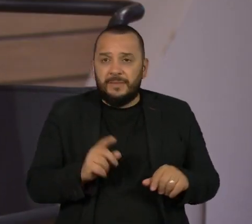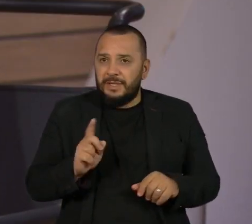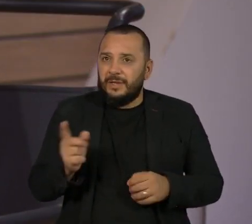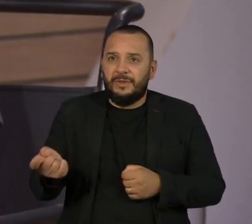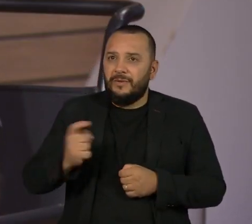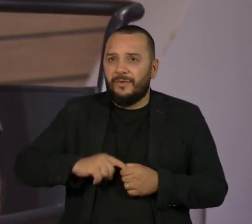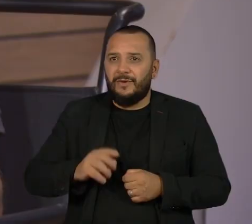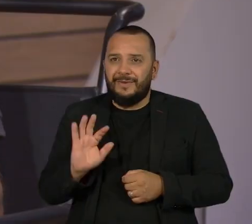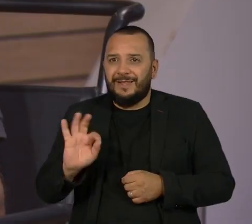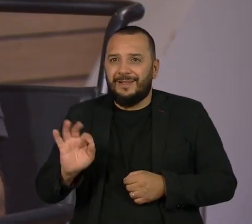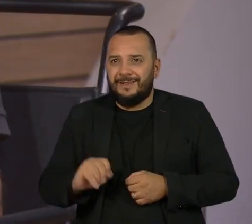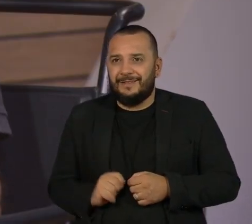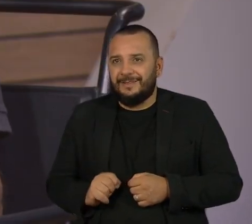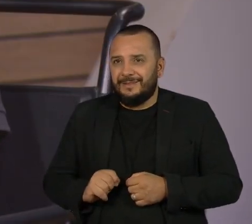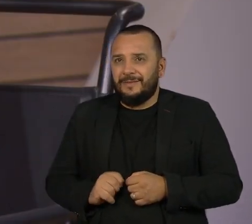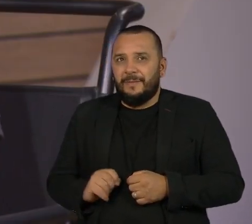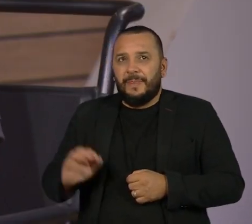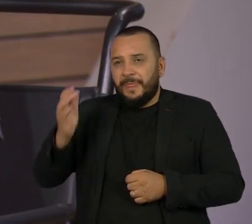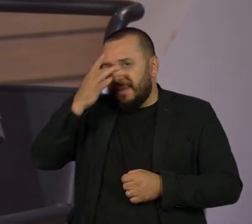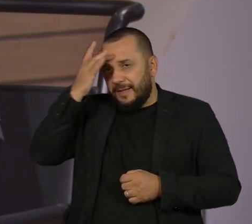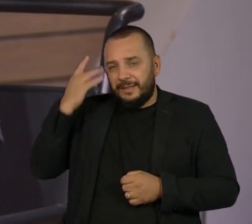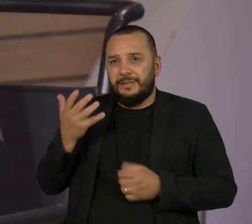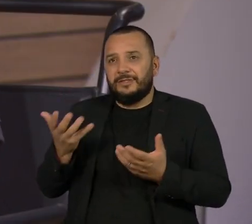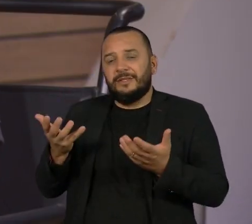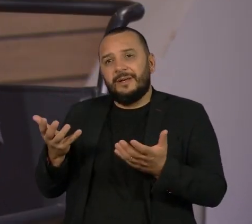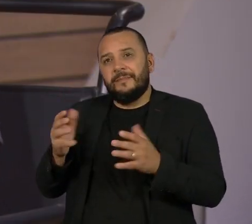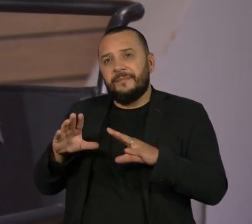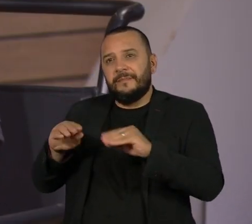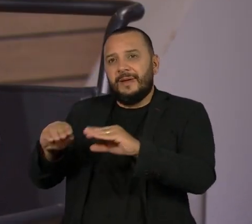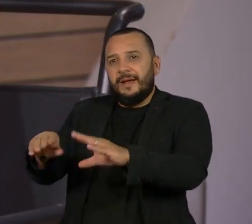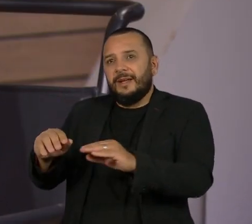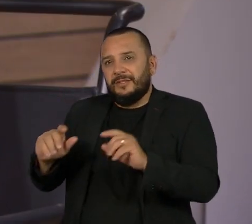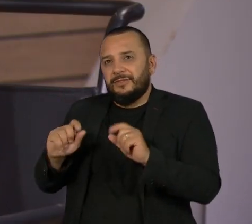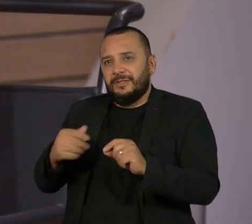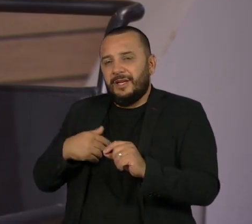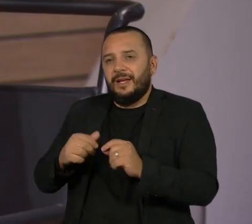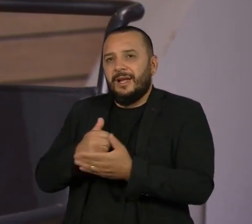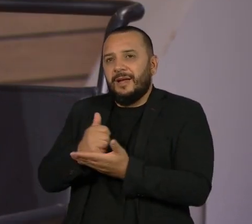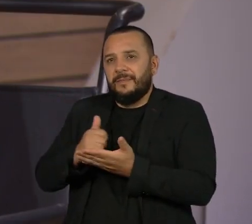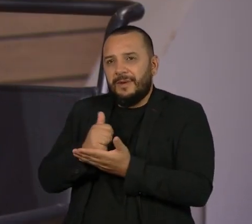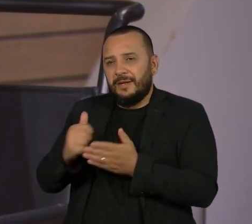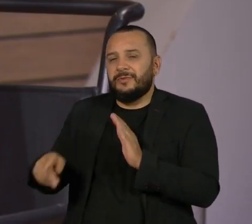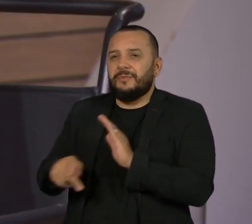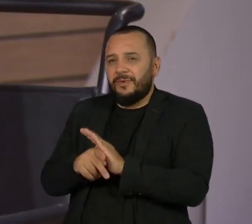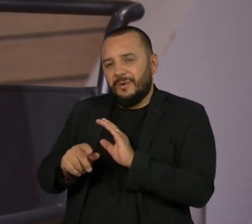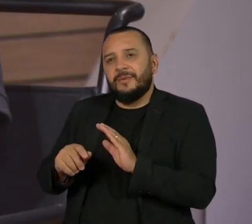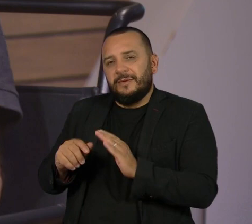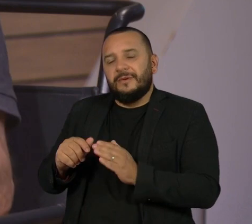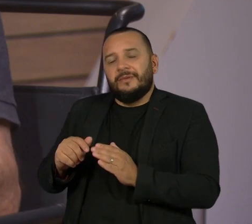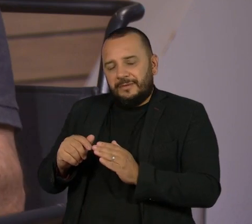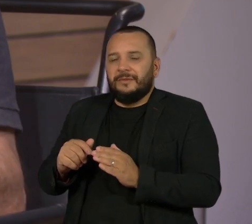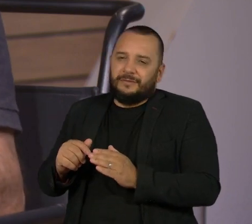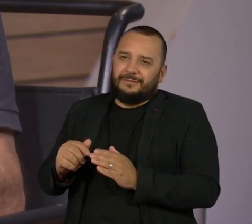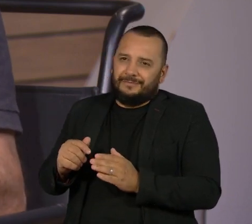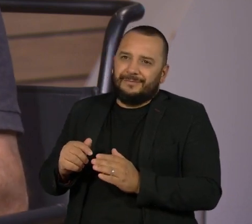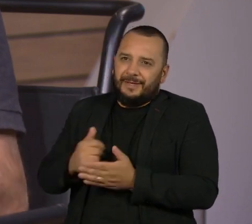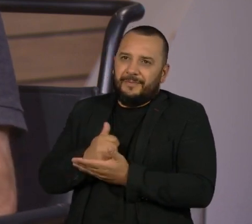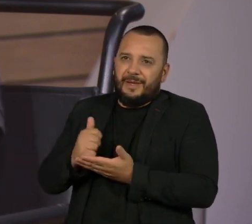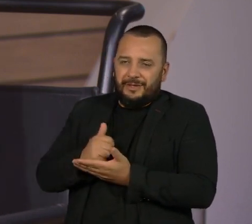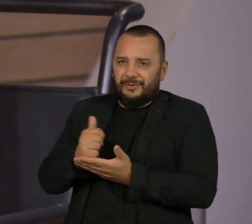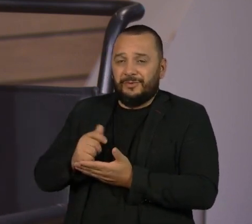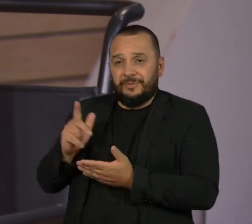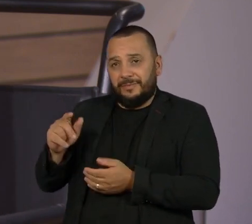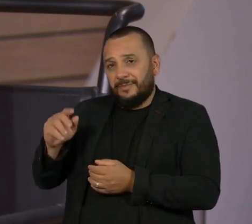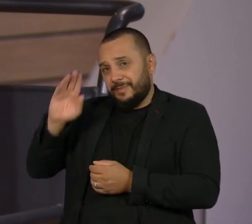a evolução são os países que mais mexem com essas questões dos fármacos, né? Principalmente a Índia e Suíça. Então, a gente percebe